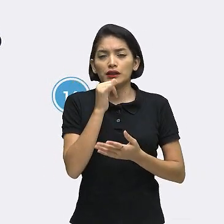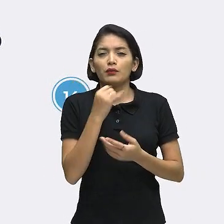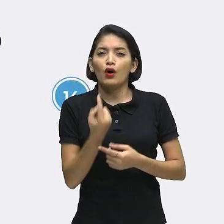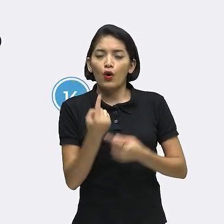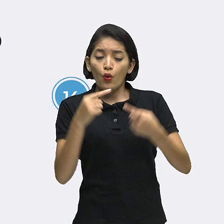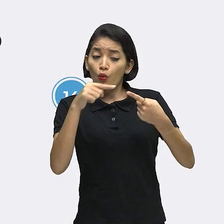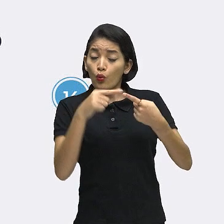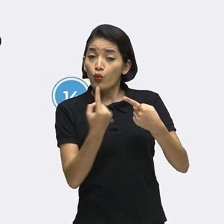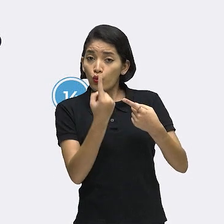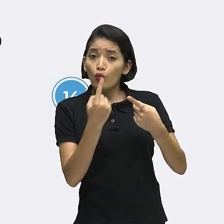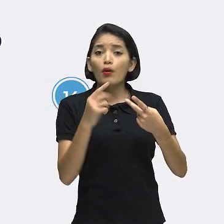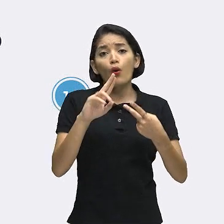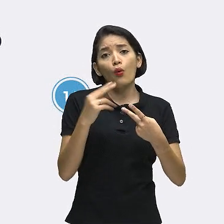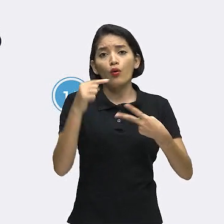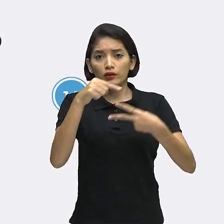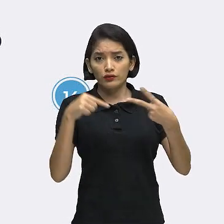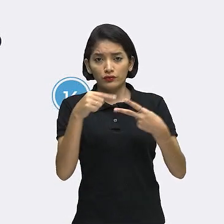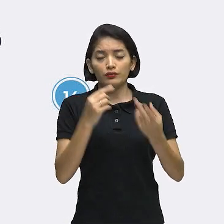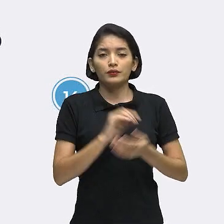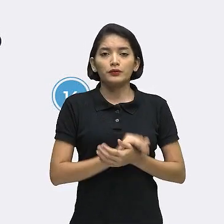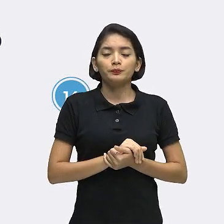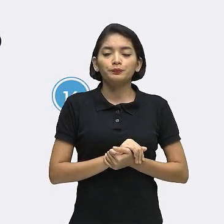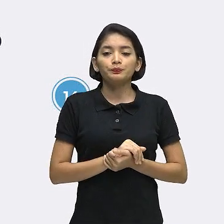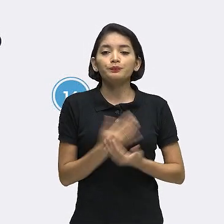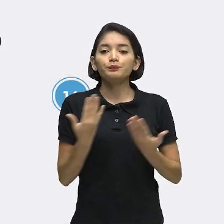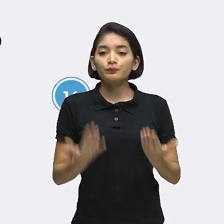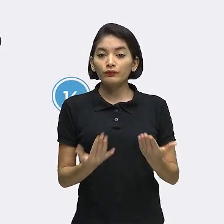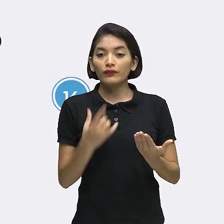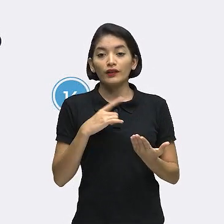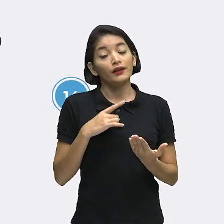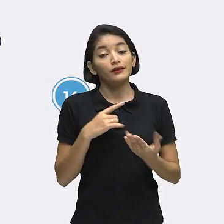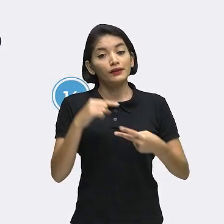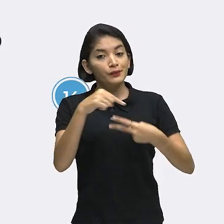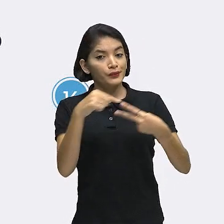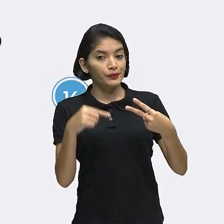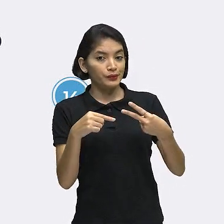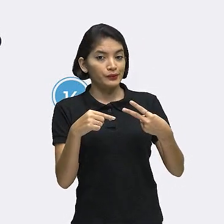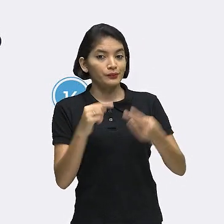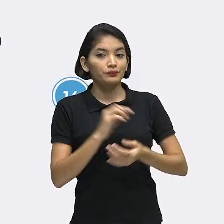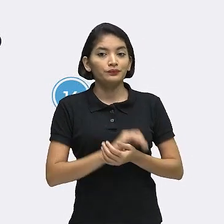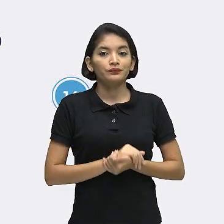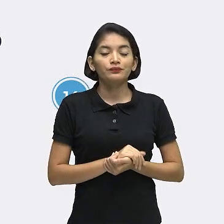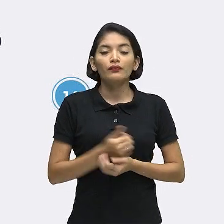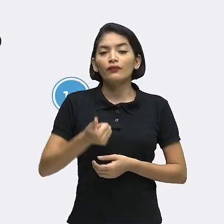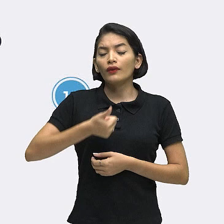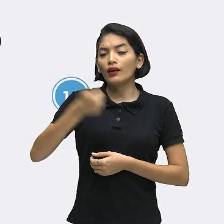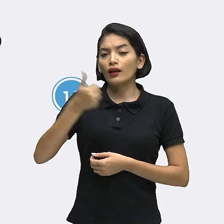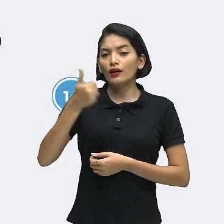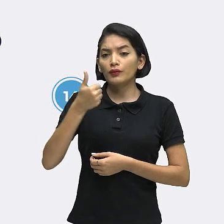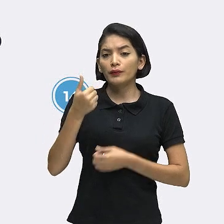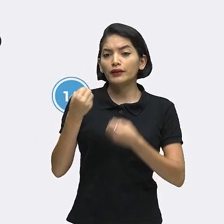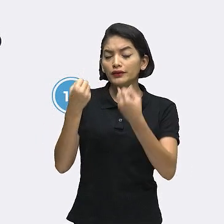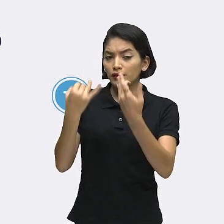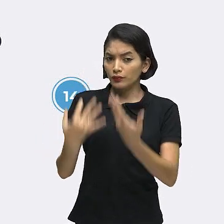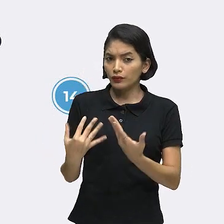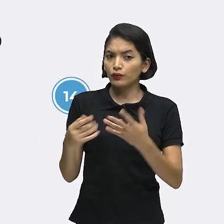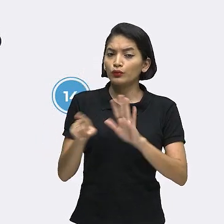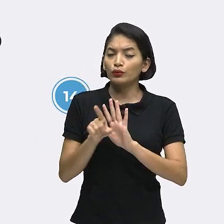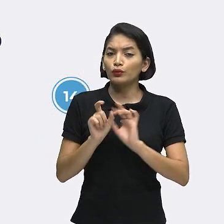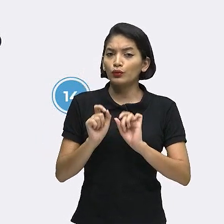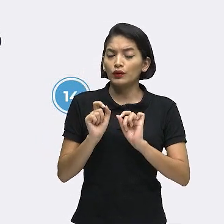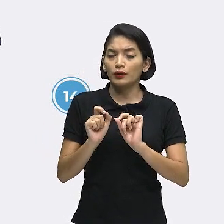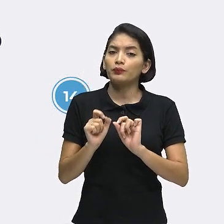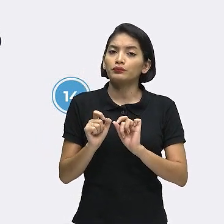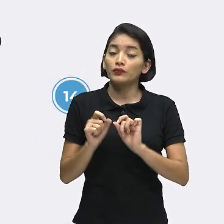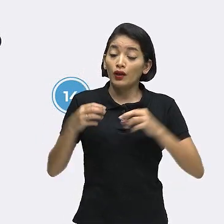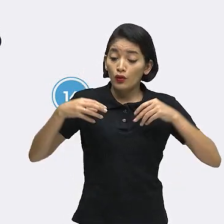ou então as duas, né? Então, a gente tem aí duas afirmativas. A primeira, ela fala que o solo calcário tem